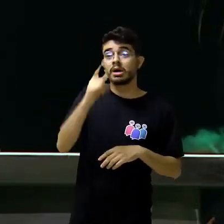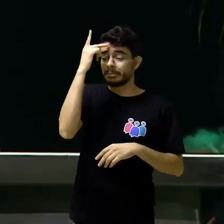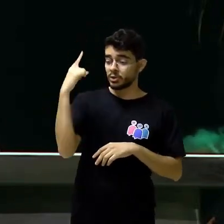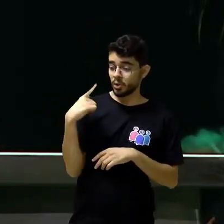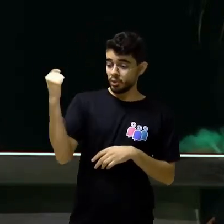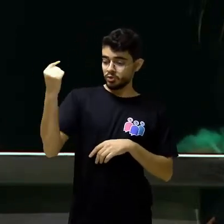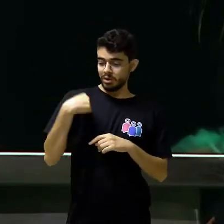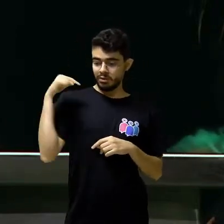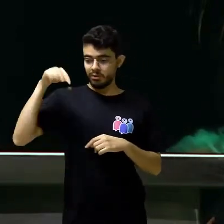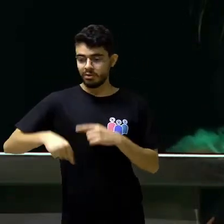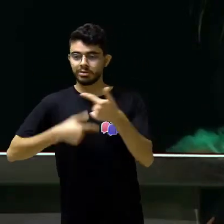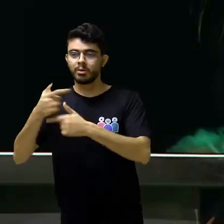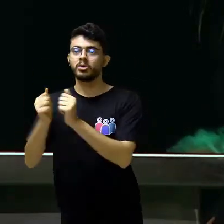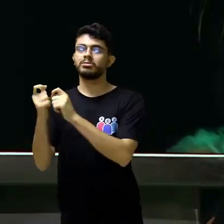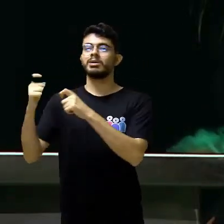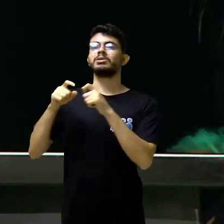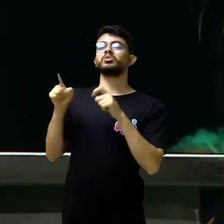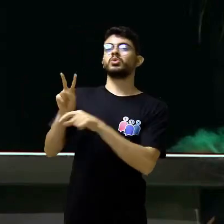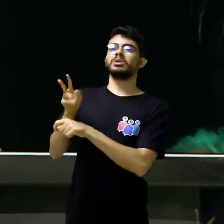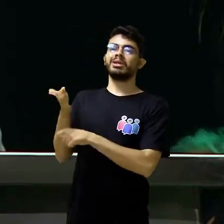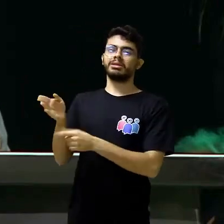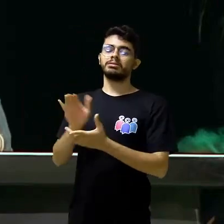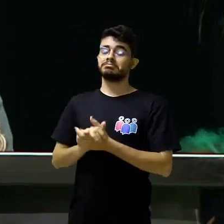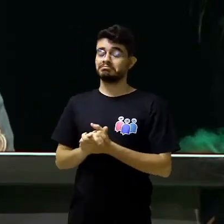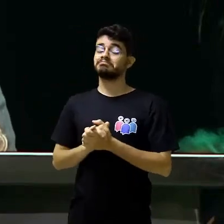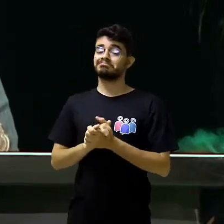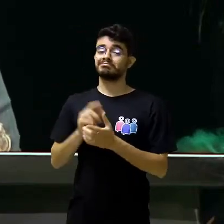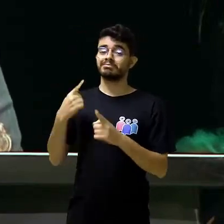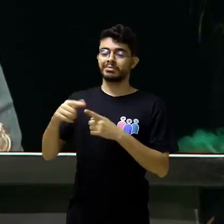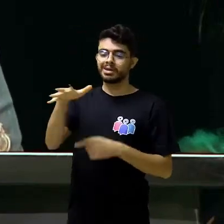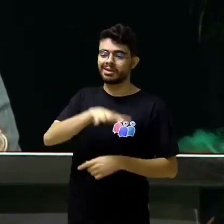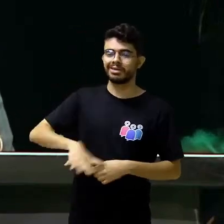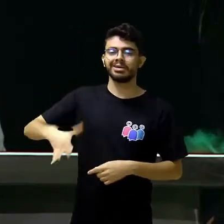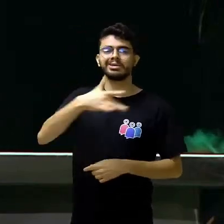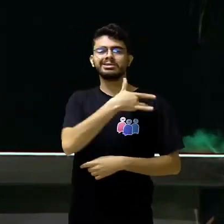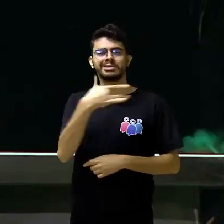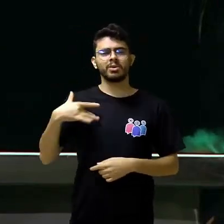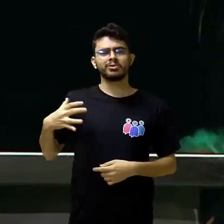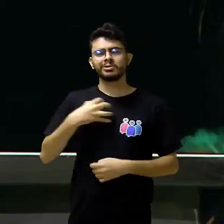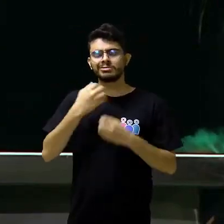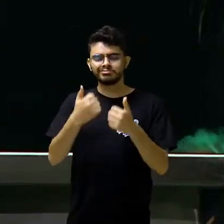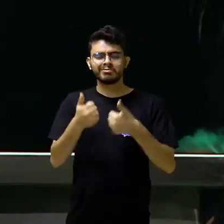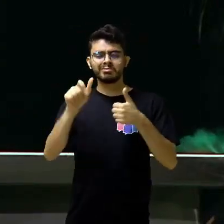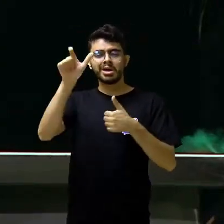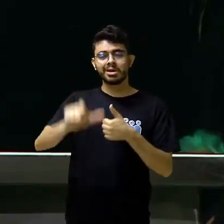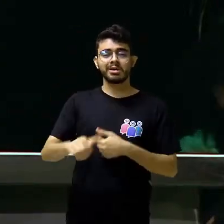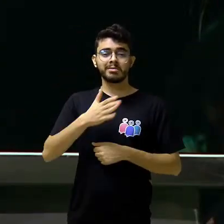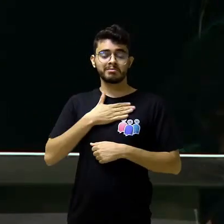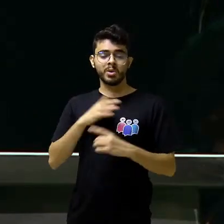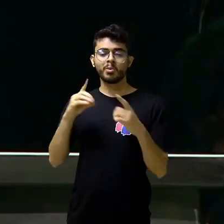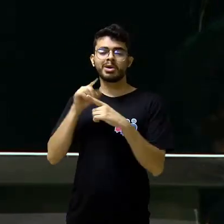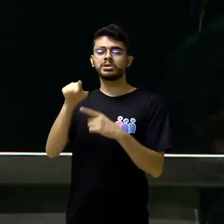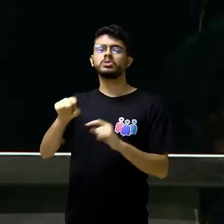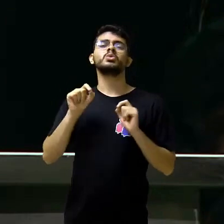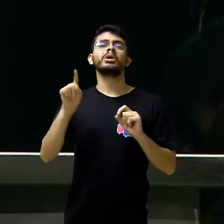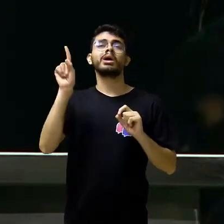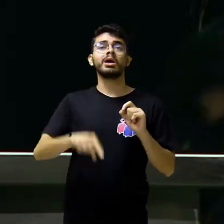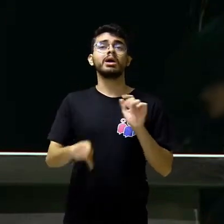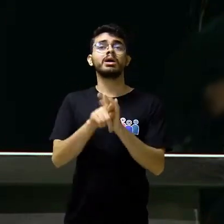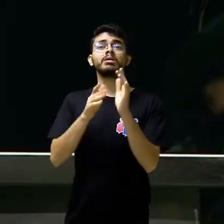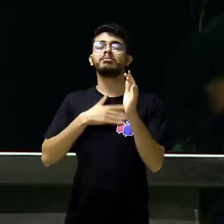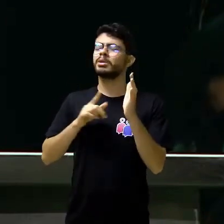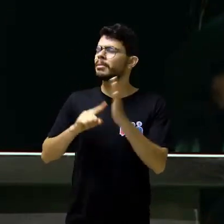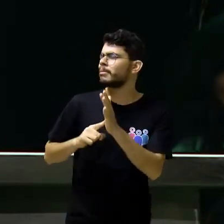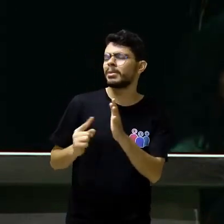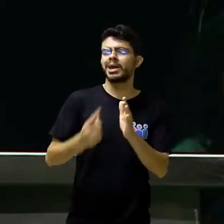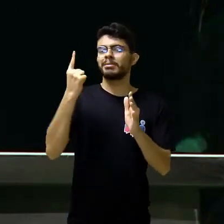escolhe como médico. A saúde e o bem-estar do meu paciente serão as minhas